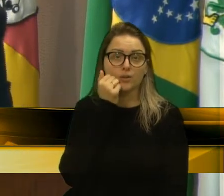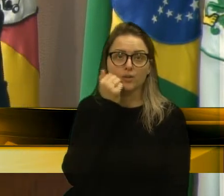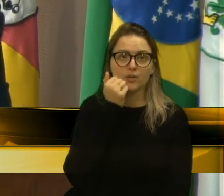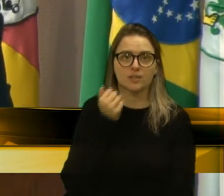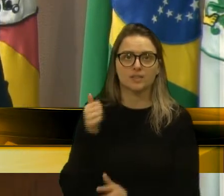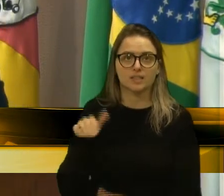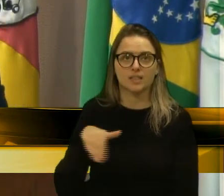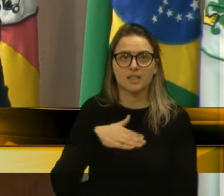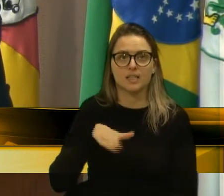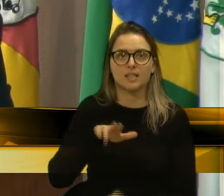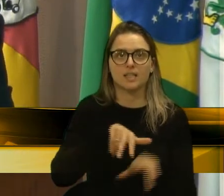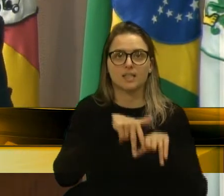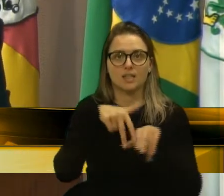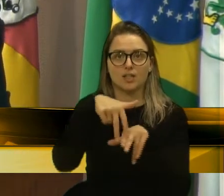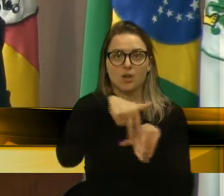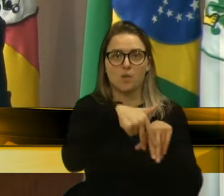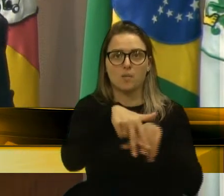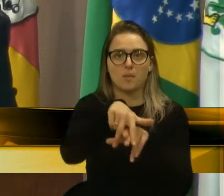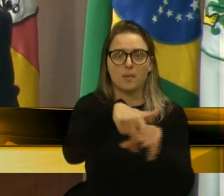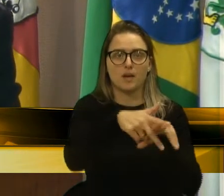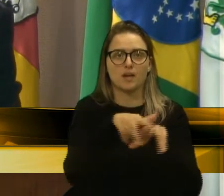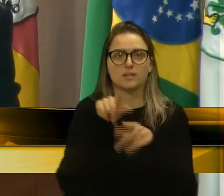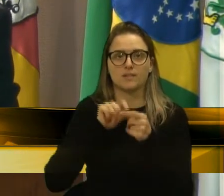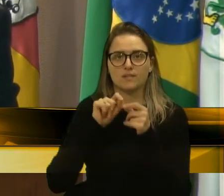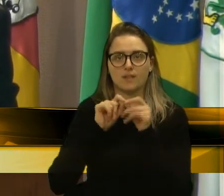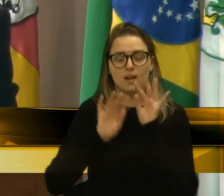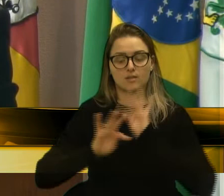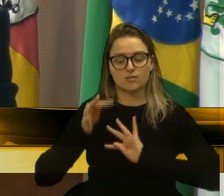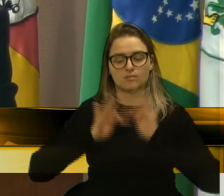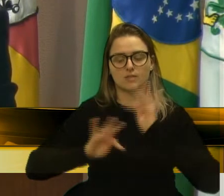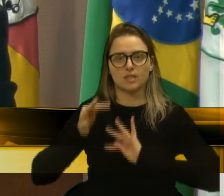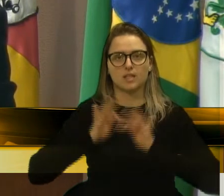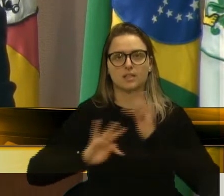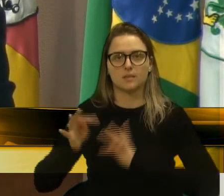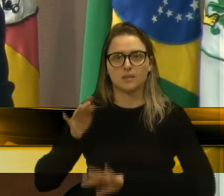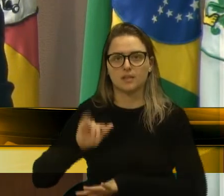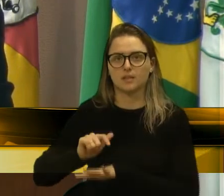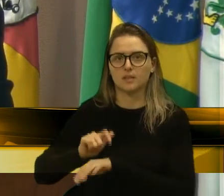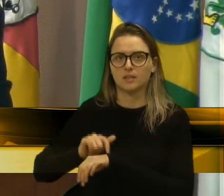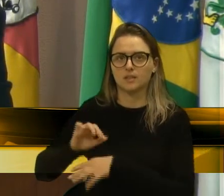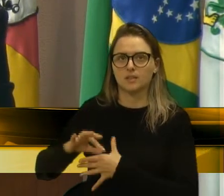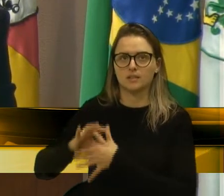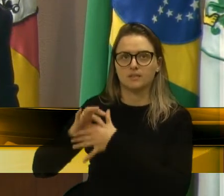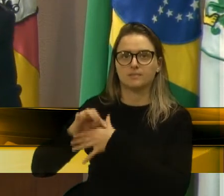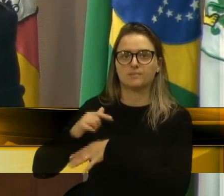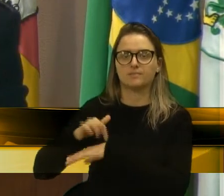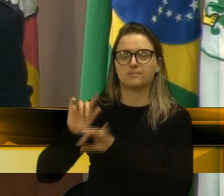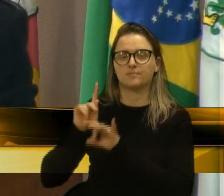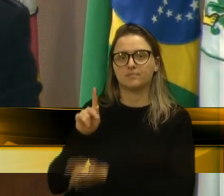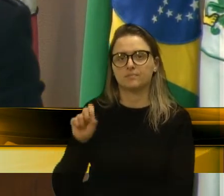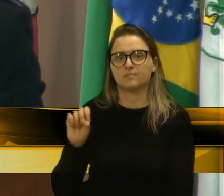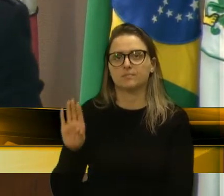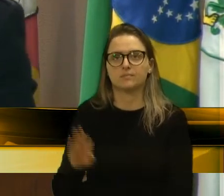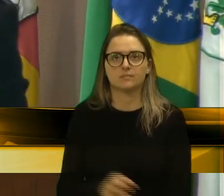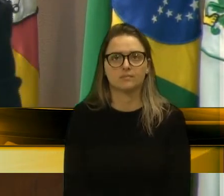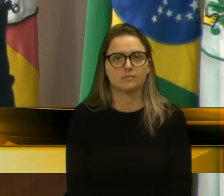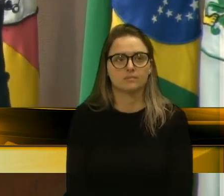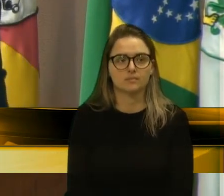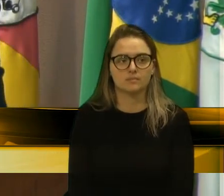umas ondas lá, compra uma prancha de surf, faz uma terapia. Declaração dele da bancada do PSD, né? Presidente.